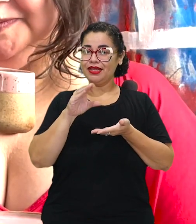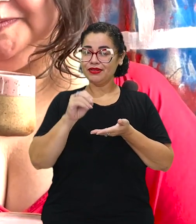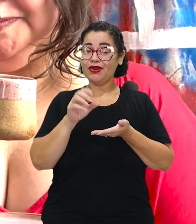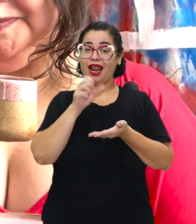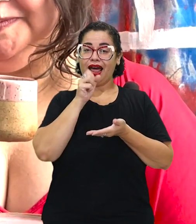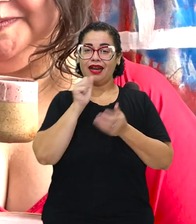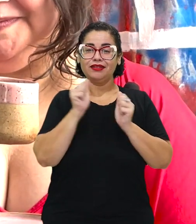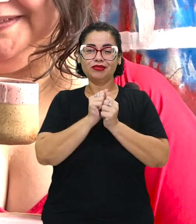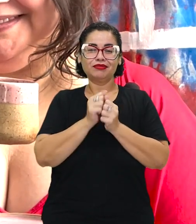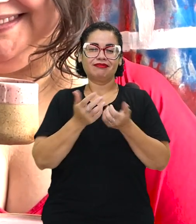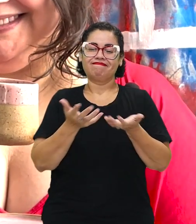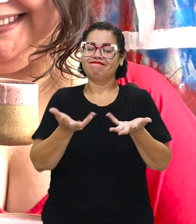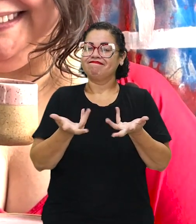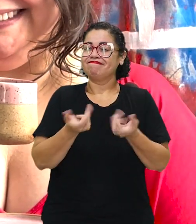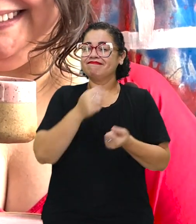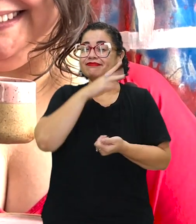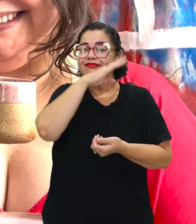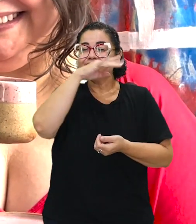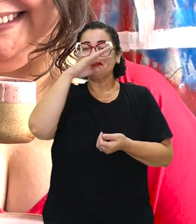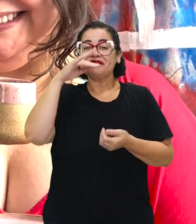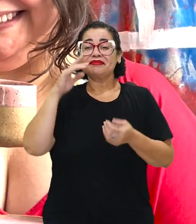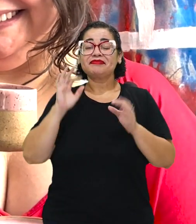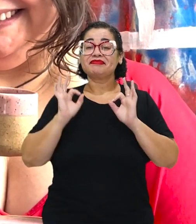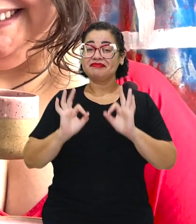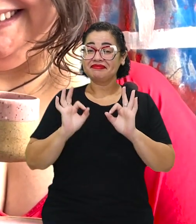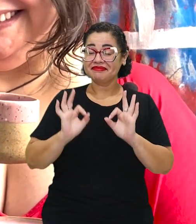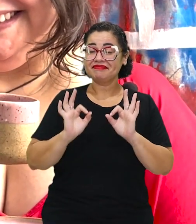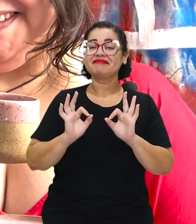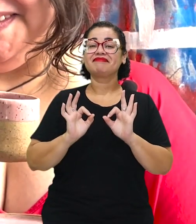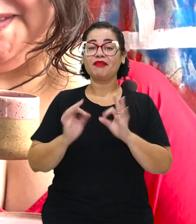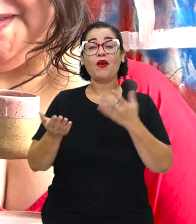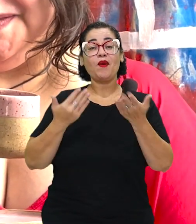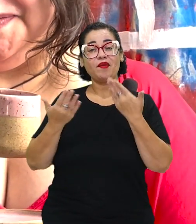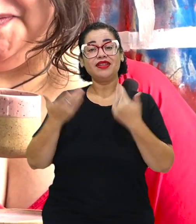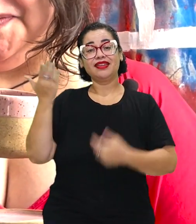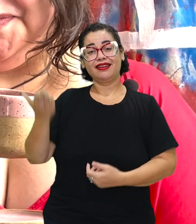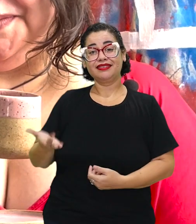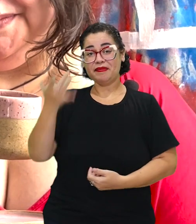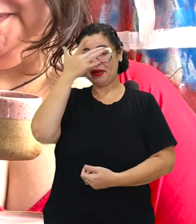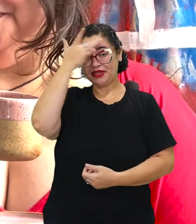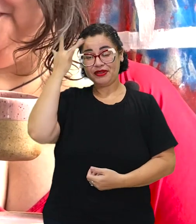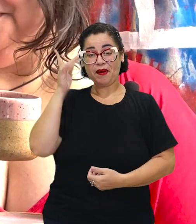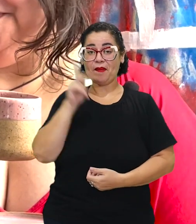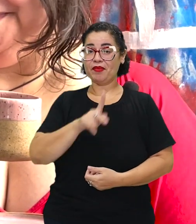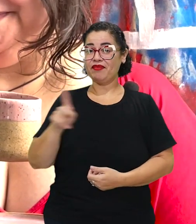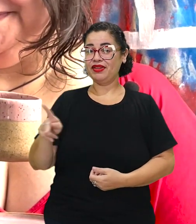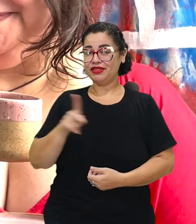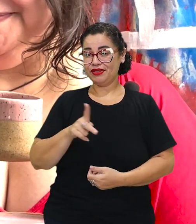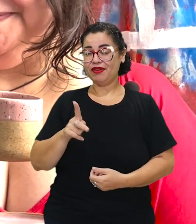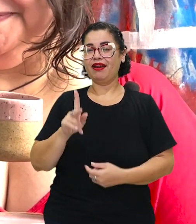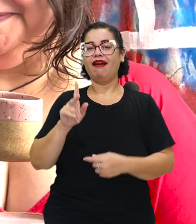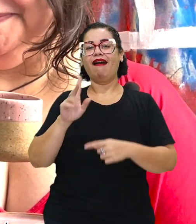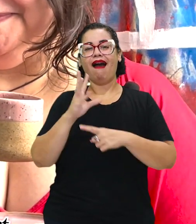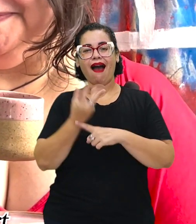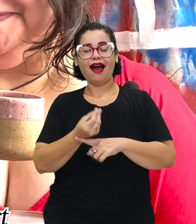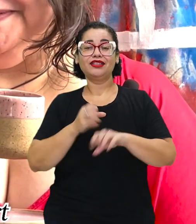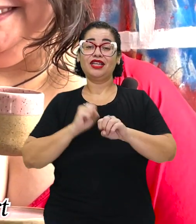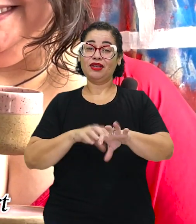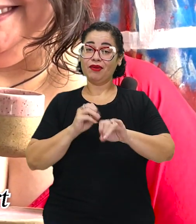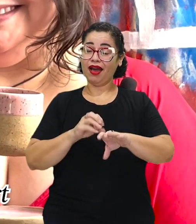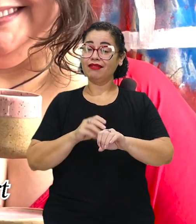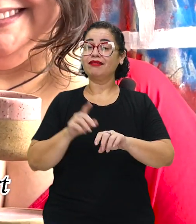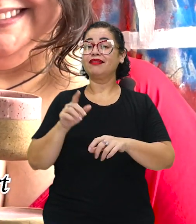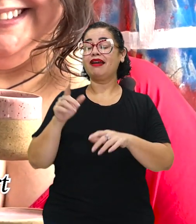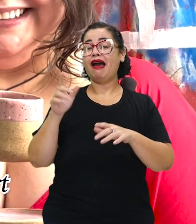um cheiro, uma delícia, e conversar com essa pessoa maravilhosa, essa professora, arte educadora e